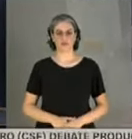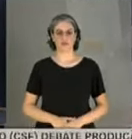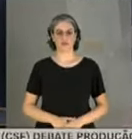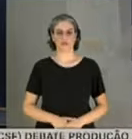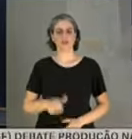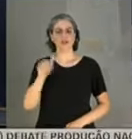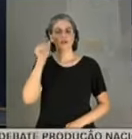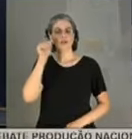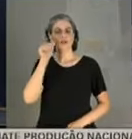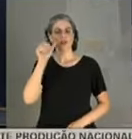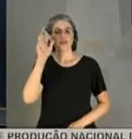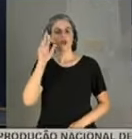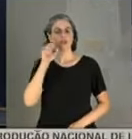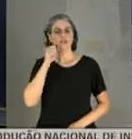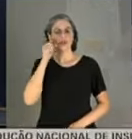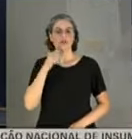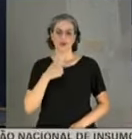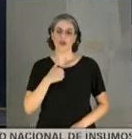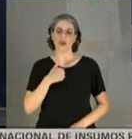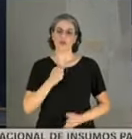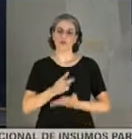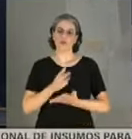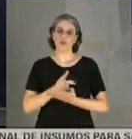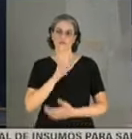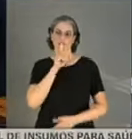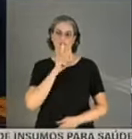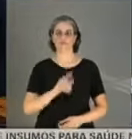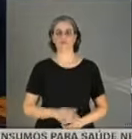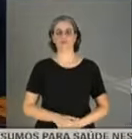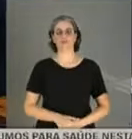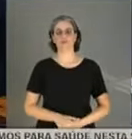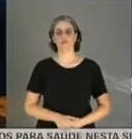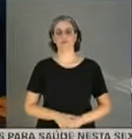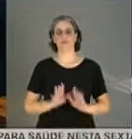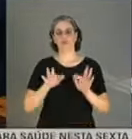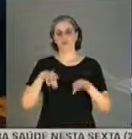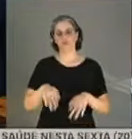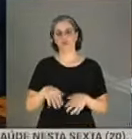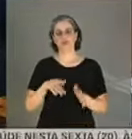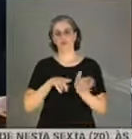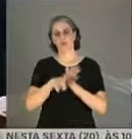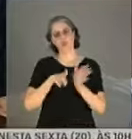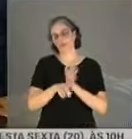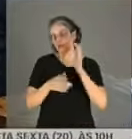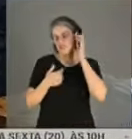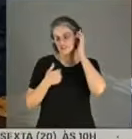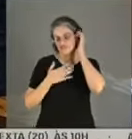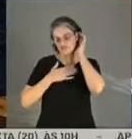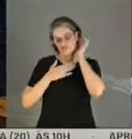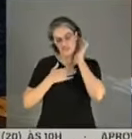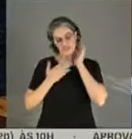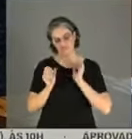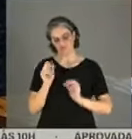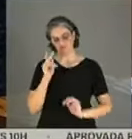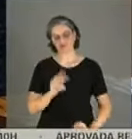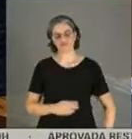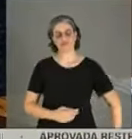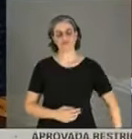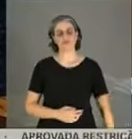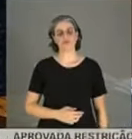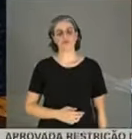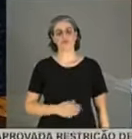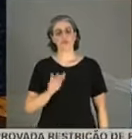Senhora senadora, eu vou ficar em silêncio. Então, eu vou fazer as últimas perguntas, só vou lançar as perguntas, se me permitir, presidente.